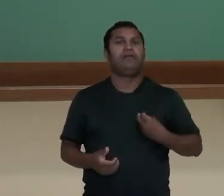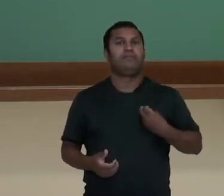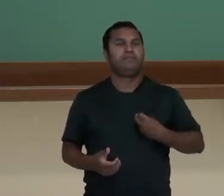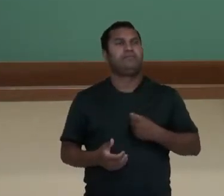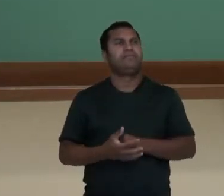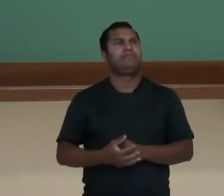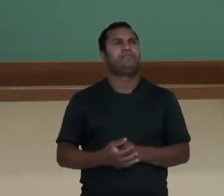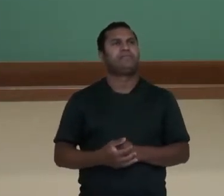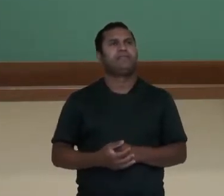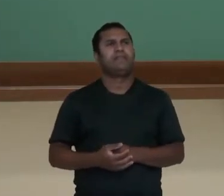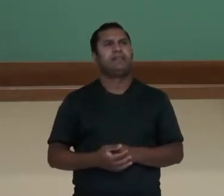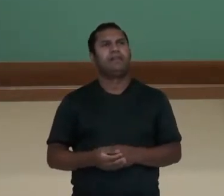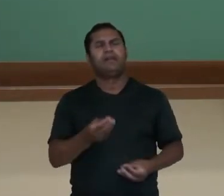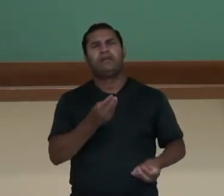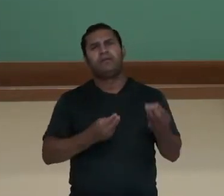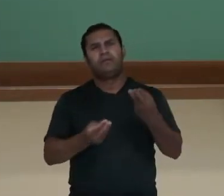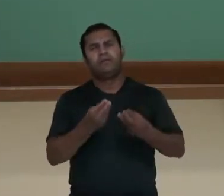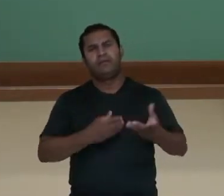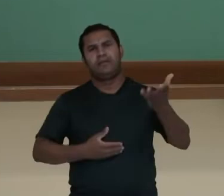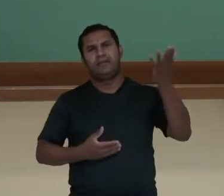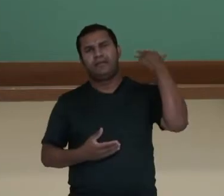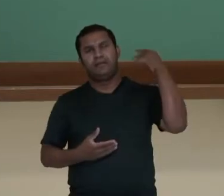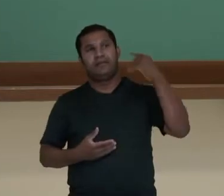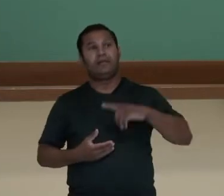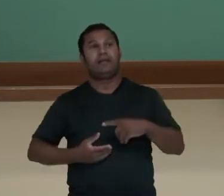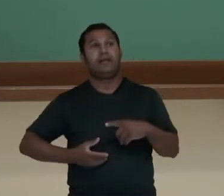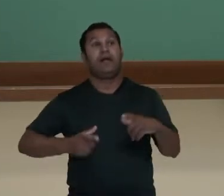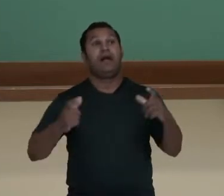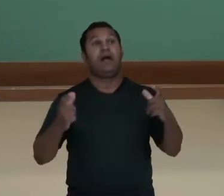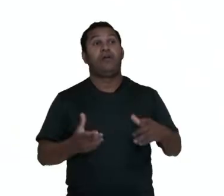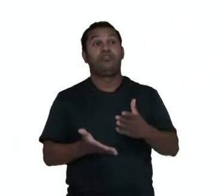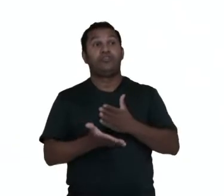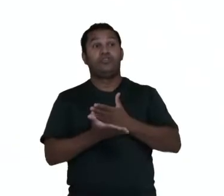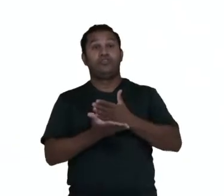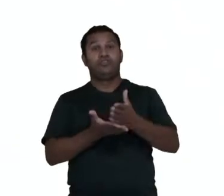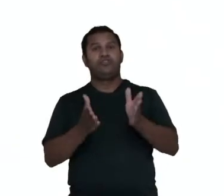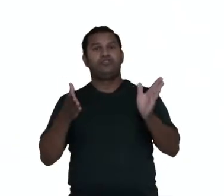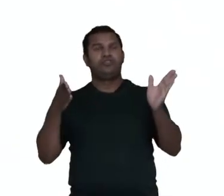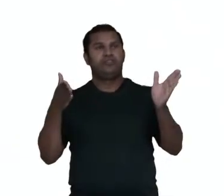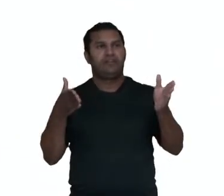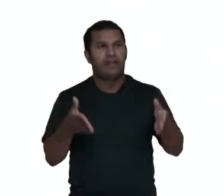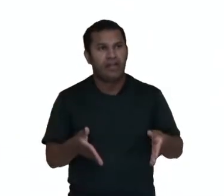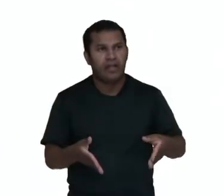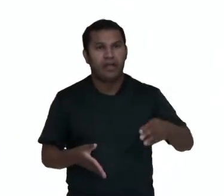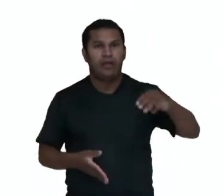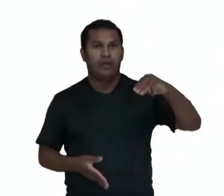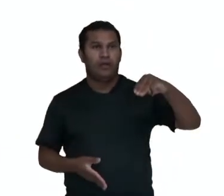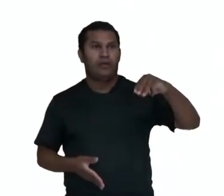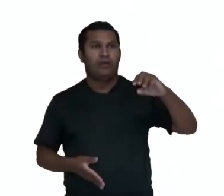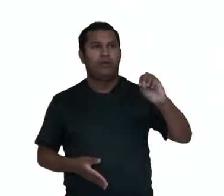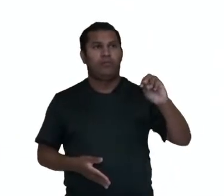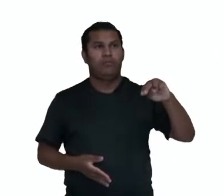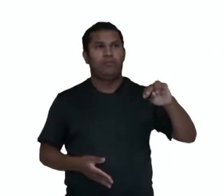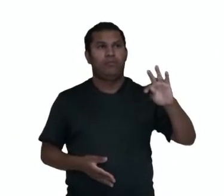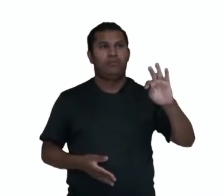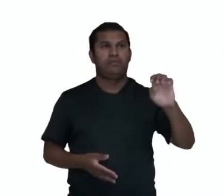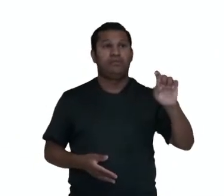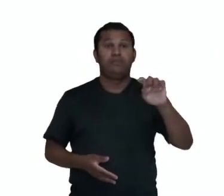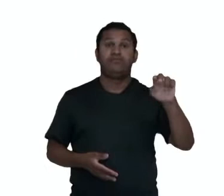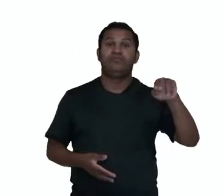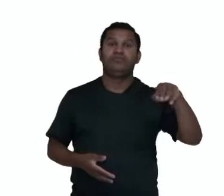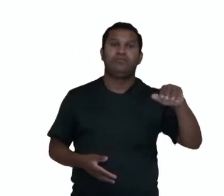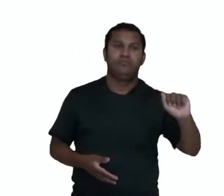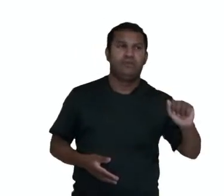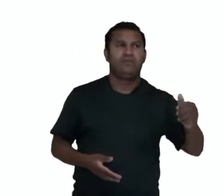as ilhas ocidentais do Lago Texcoco, não é mesmo? E a expansão se deu por meio de alianças e guerras